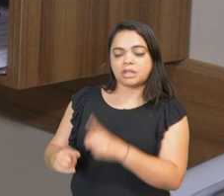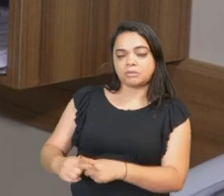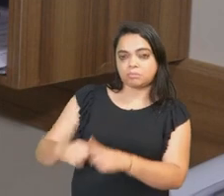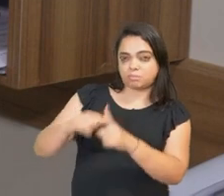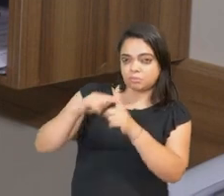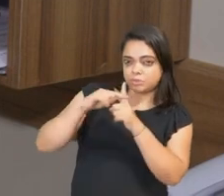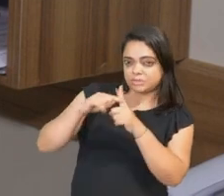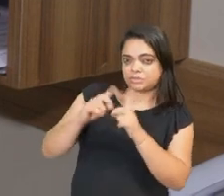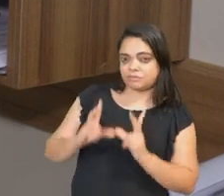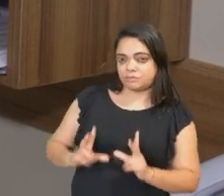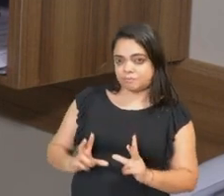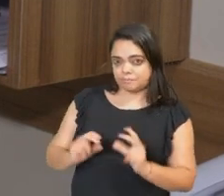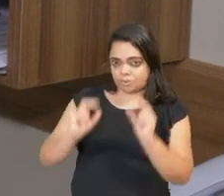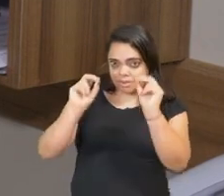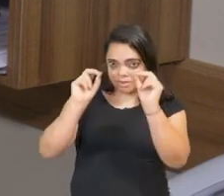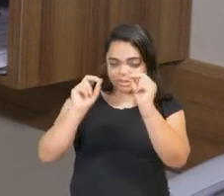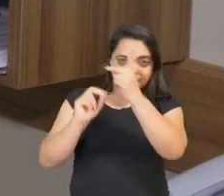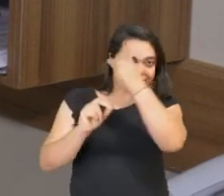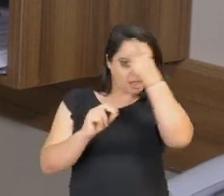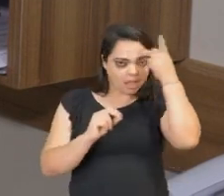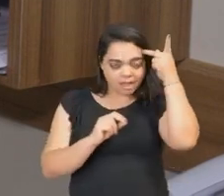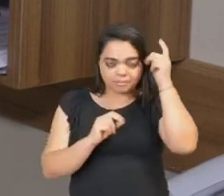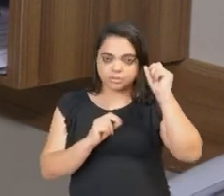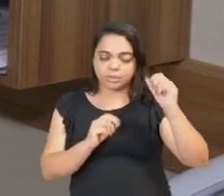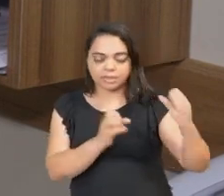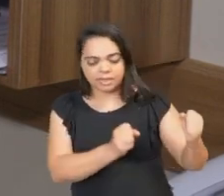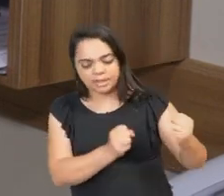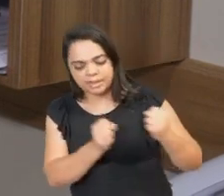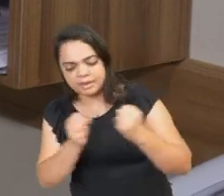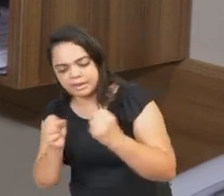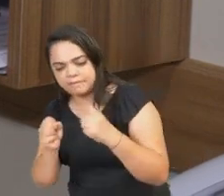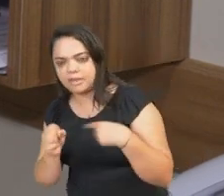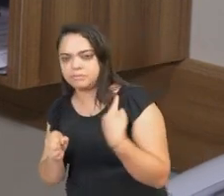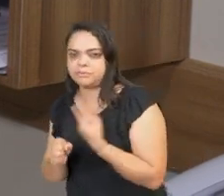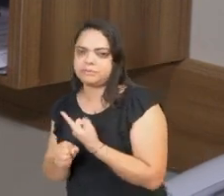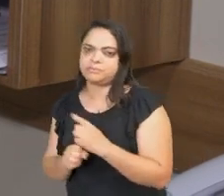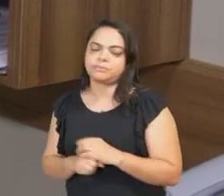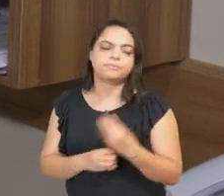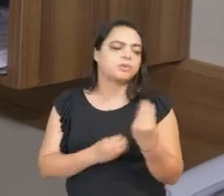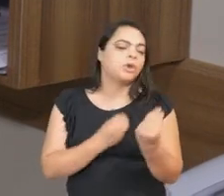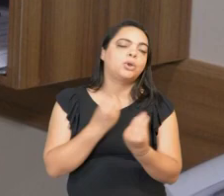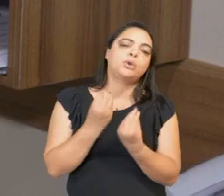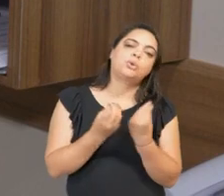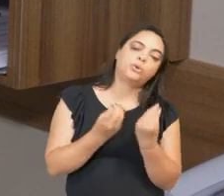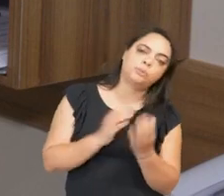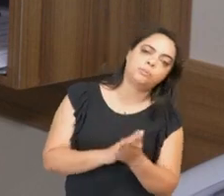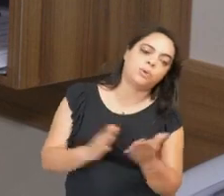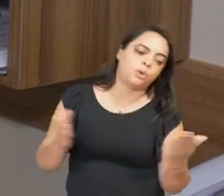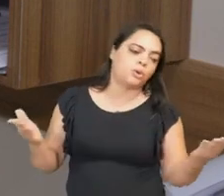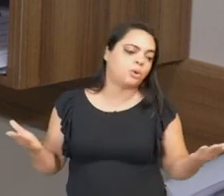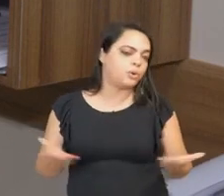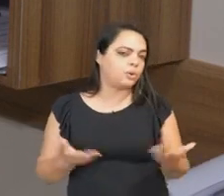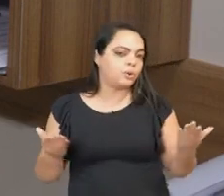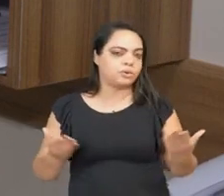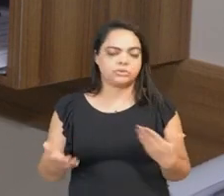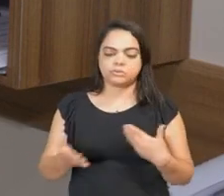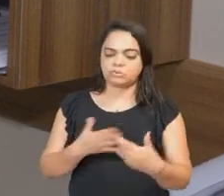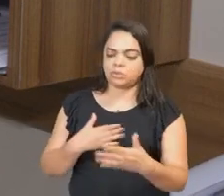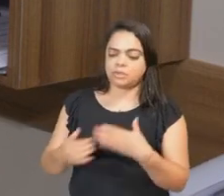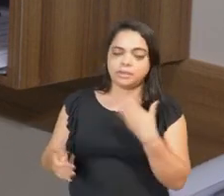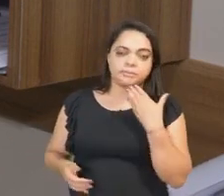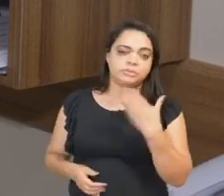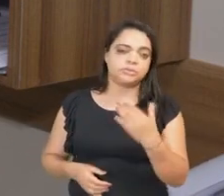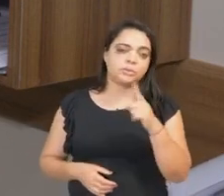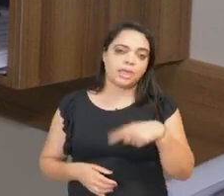positivo para câncer esse paciente é encaminhado para nós como que ele é encaminhado hoje todo